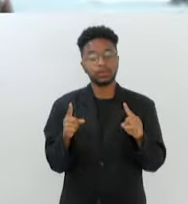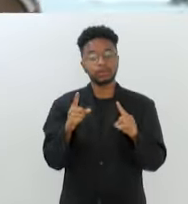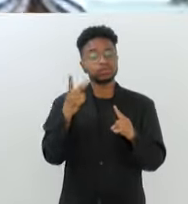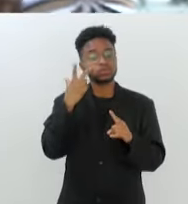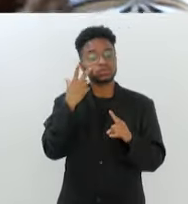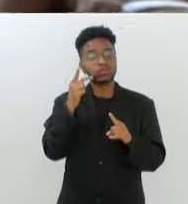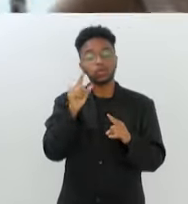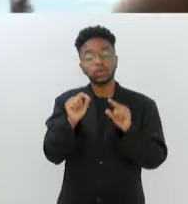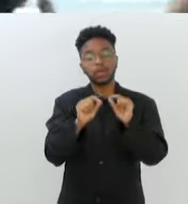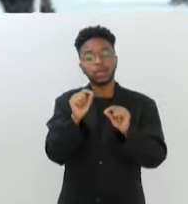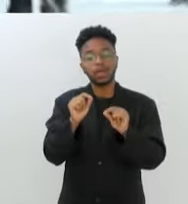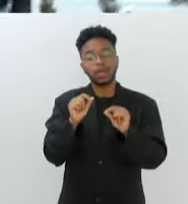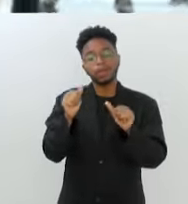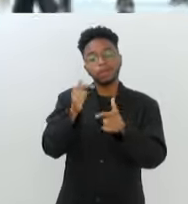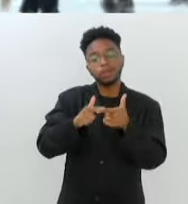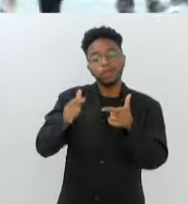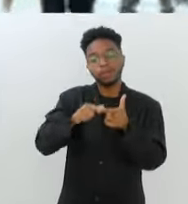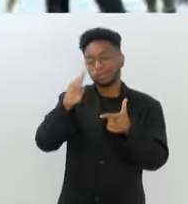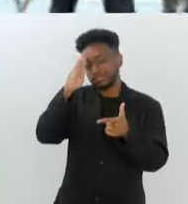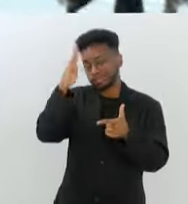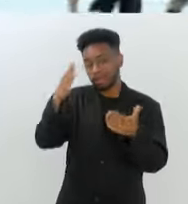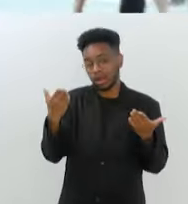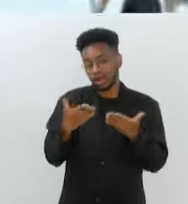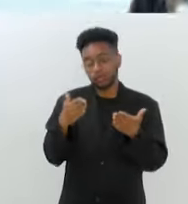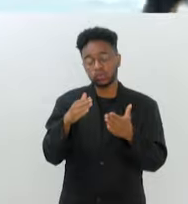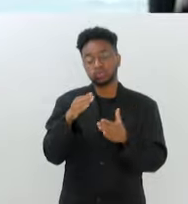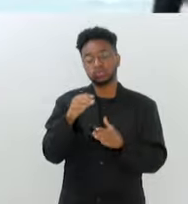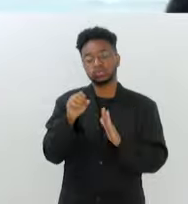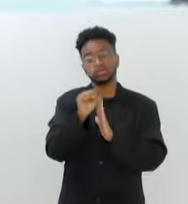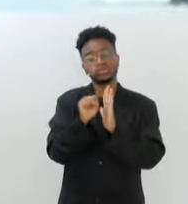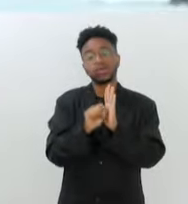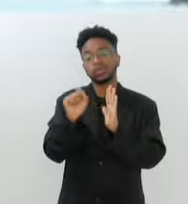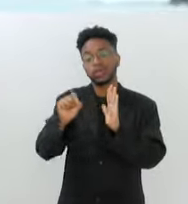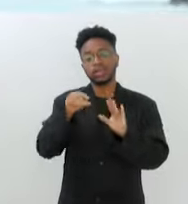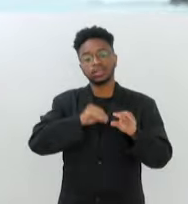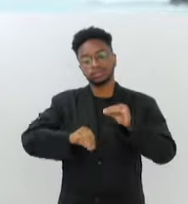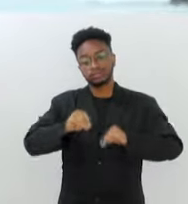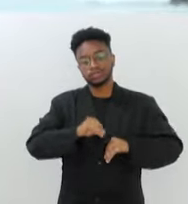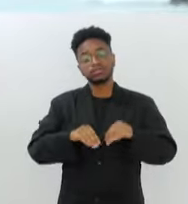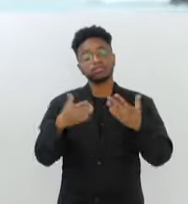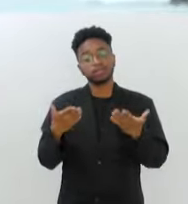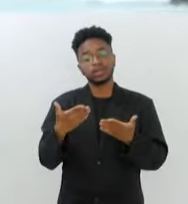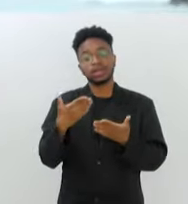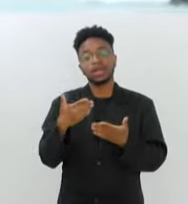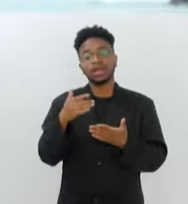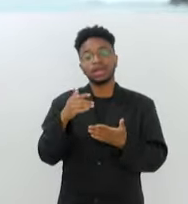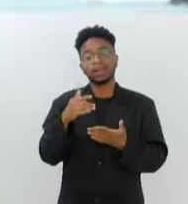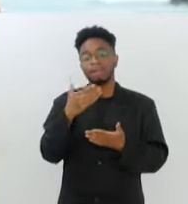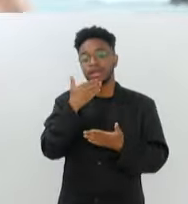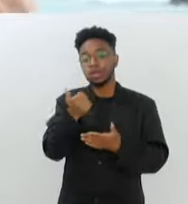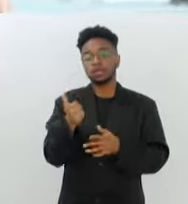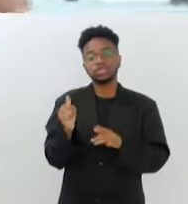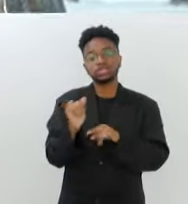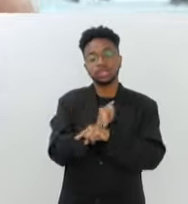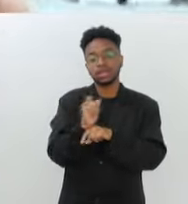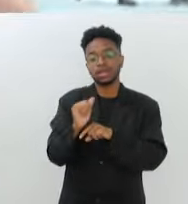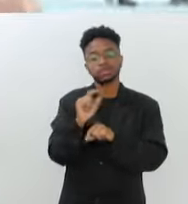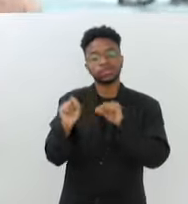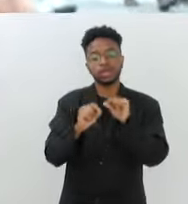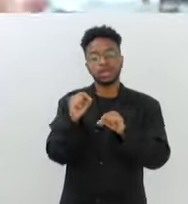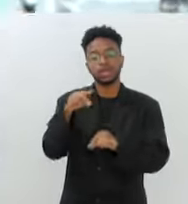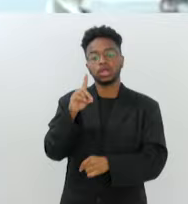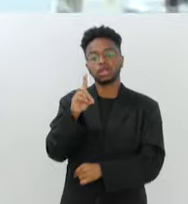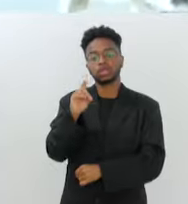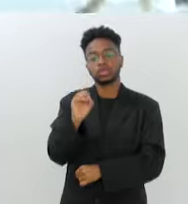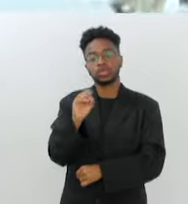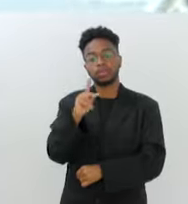século é a depressão. Então, para você se livrar da depressão, uma das melhores formas se chama dopamina, que é, né, um neurotransmissor